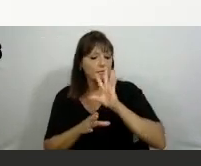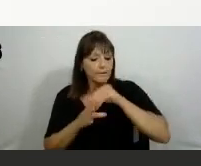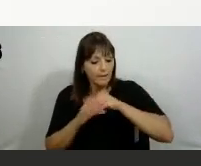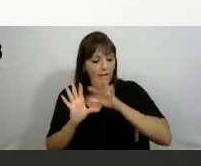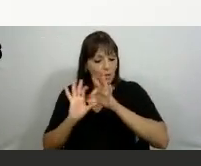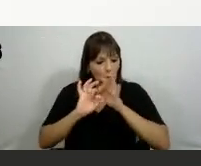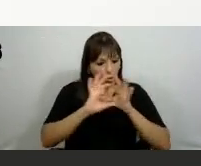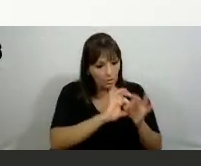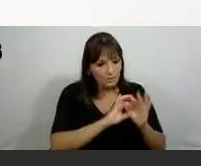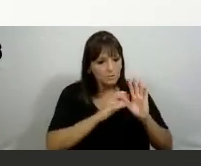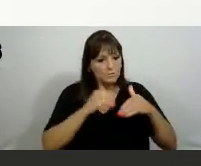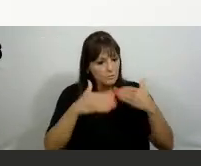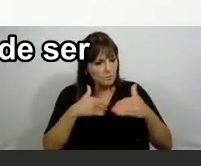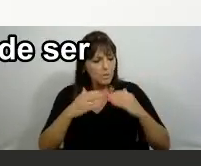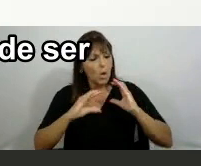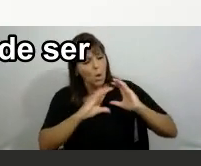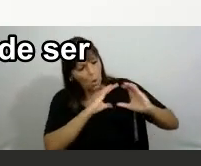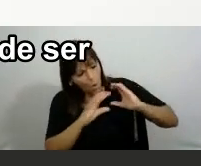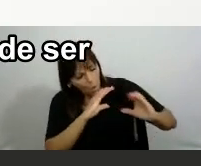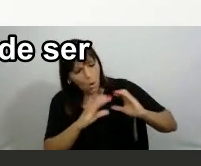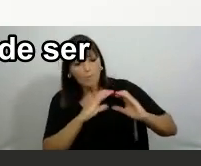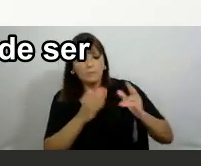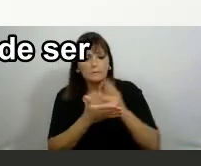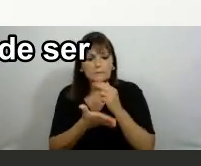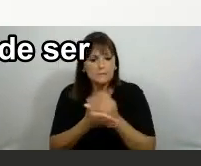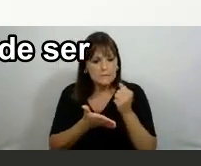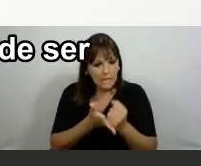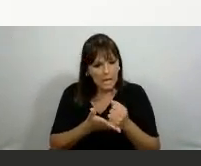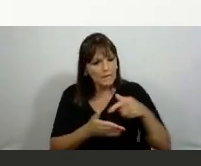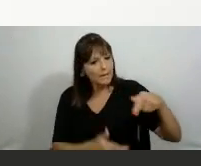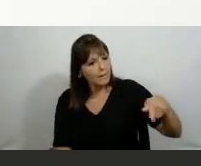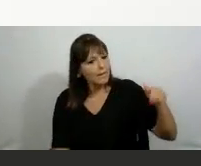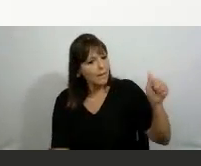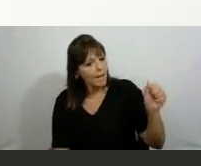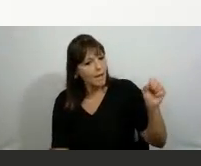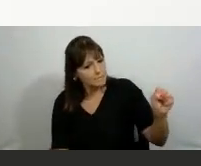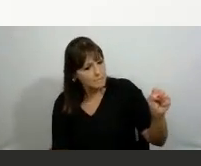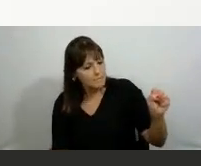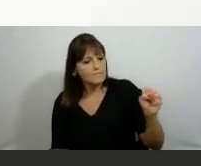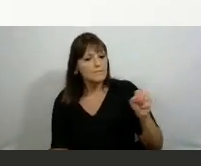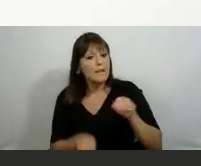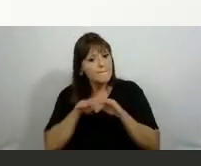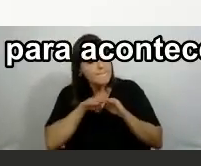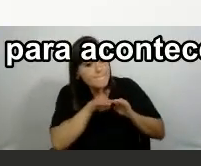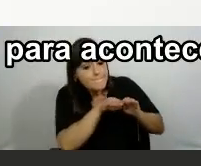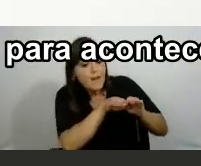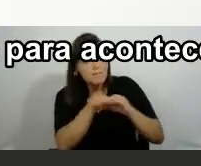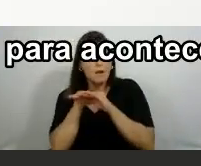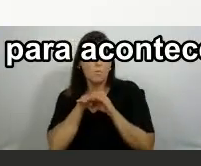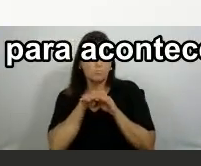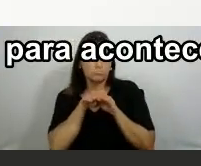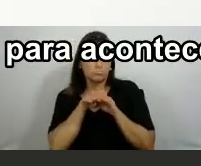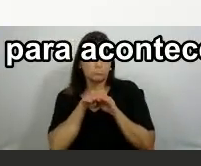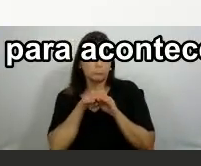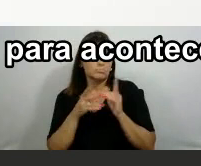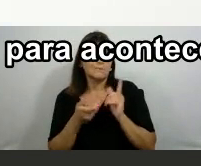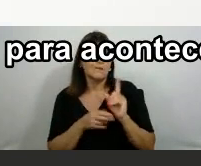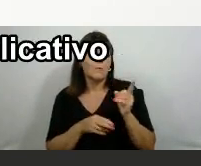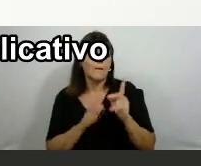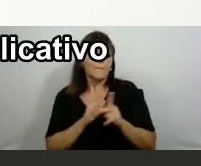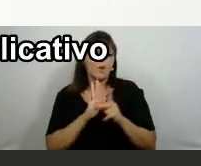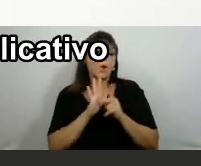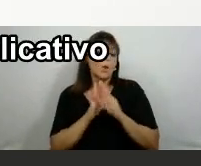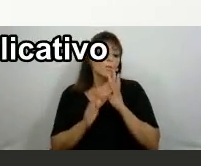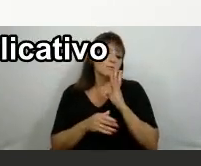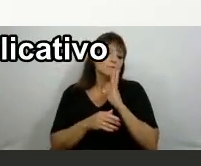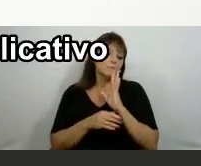me comunico com designers e com QAs. E eu tenho um padrão, e deixa de ser empírico. Eu conversei com o meu colega PCD e ele disse que é